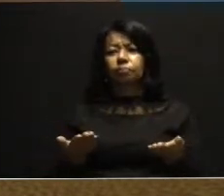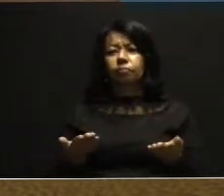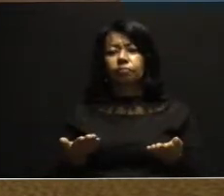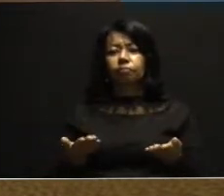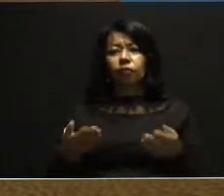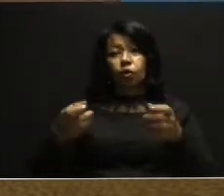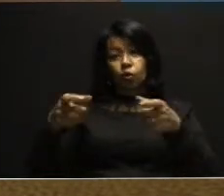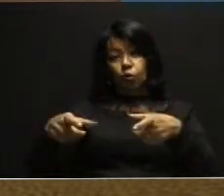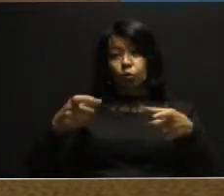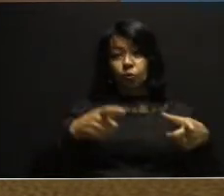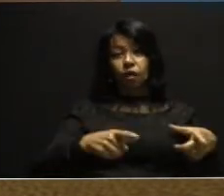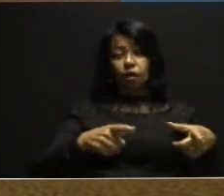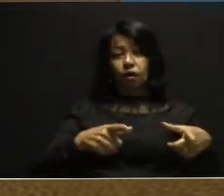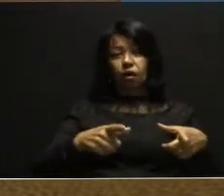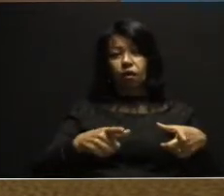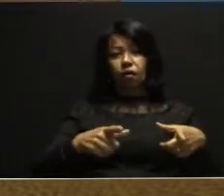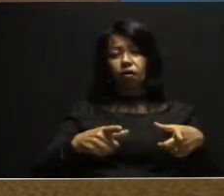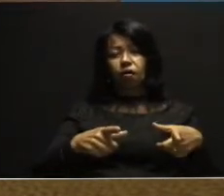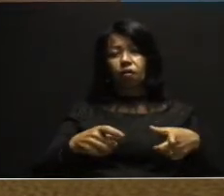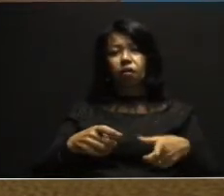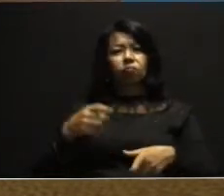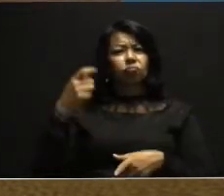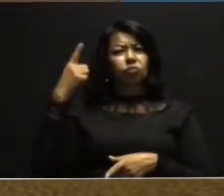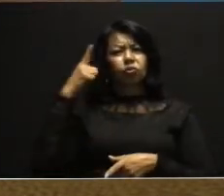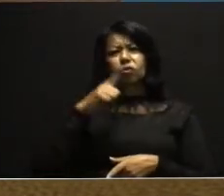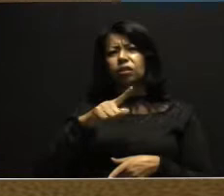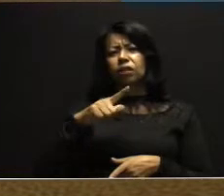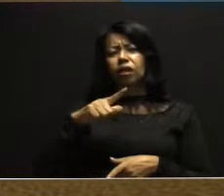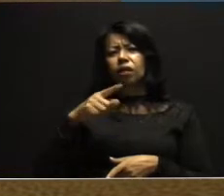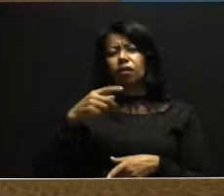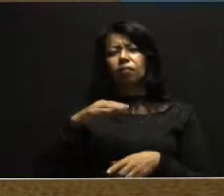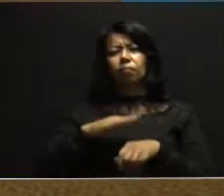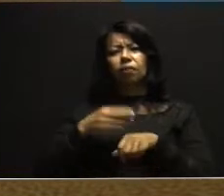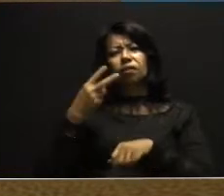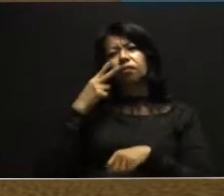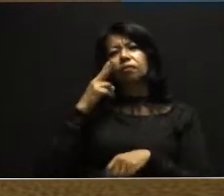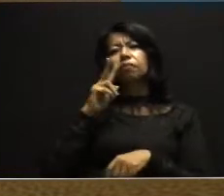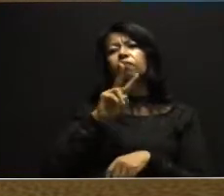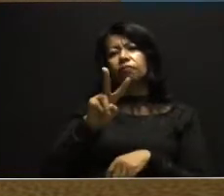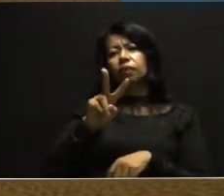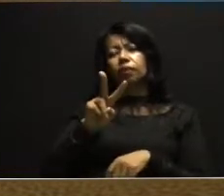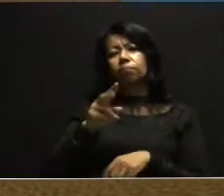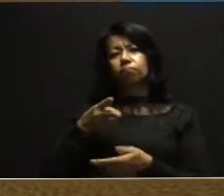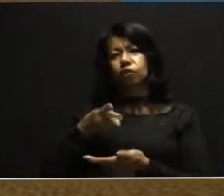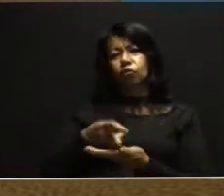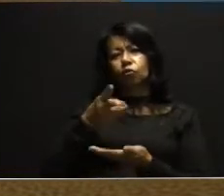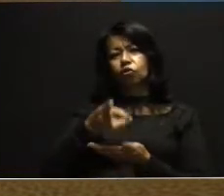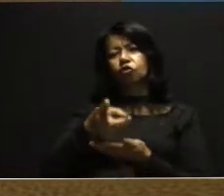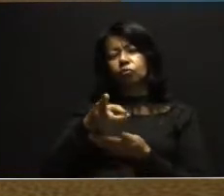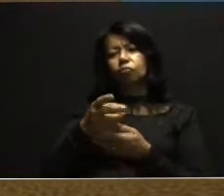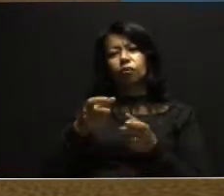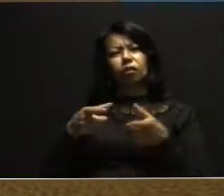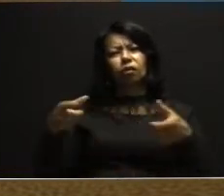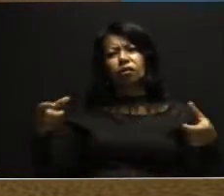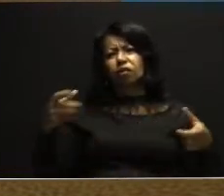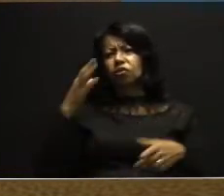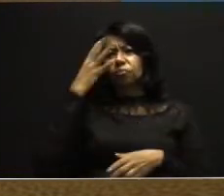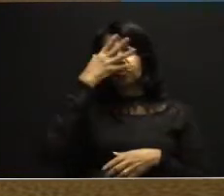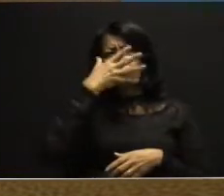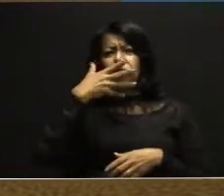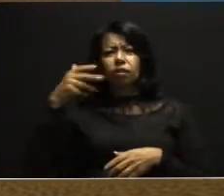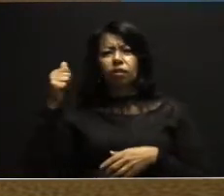um lugar que a sua vista não alcança, só isso. Ele continua grande, tão bonito,